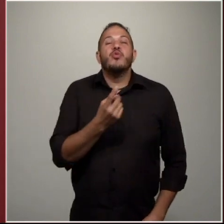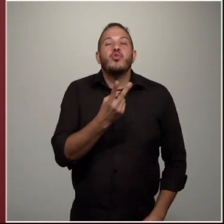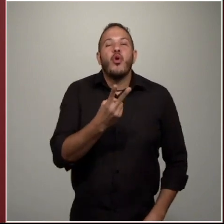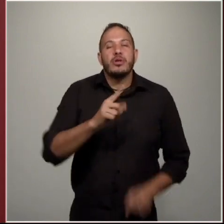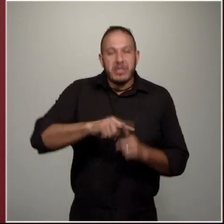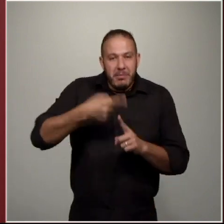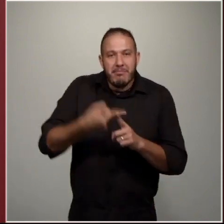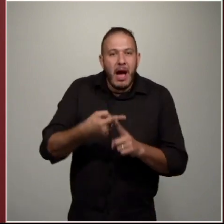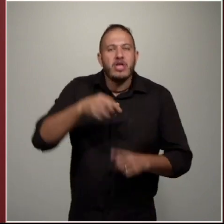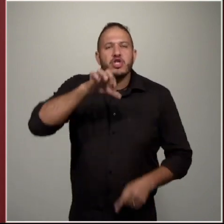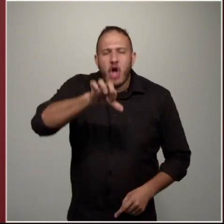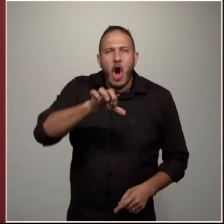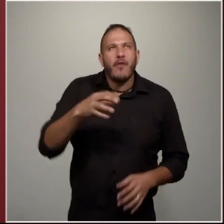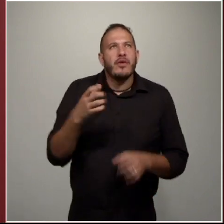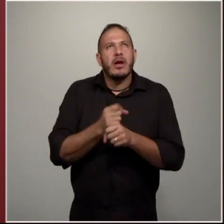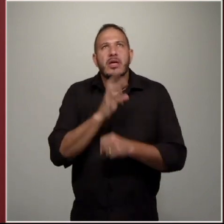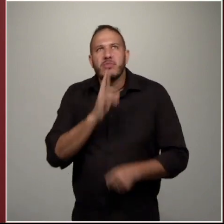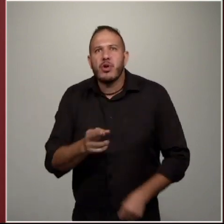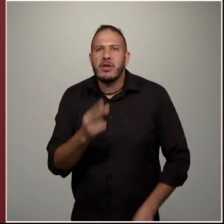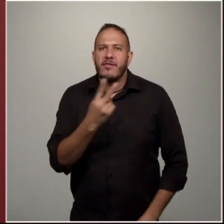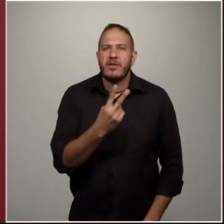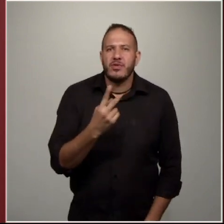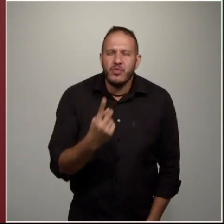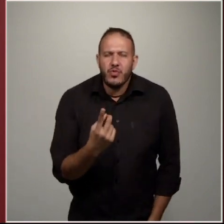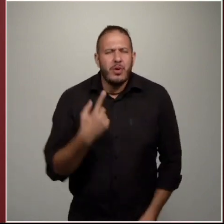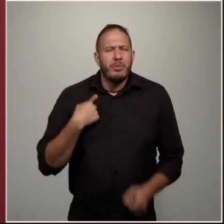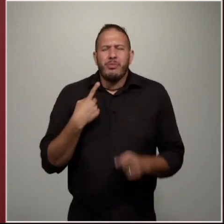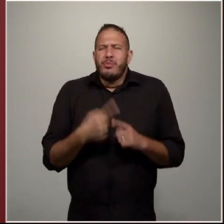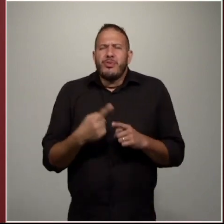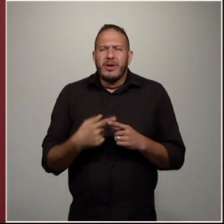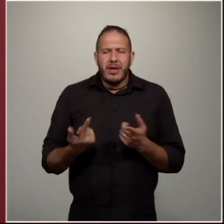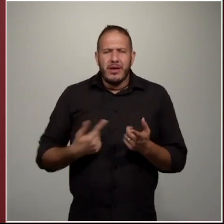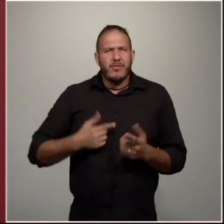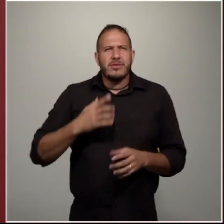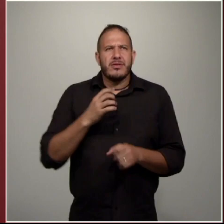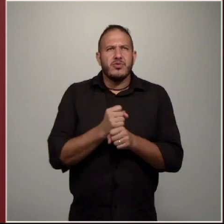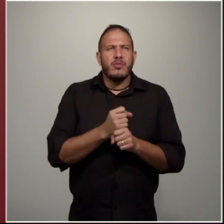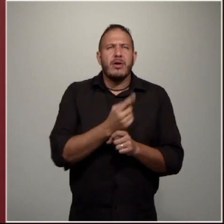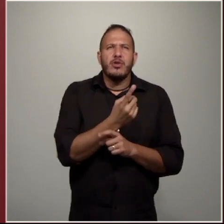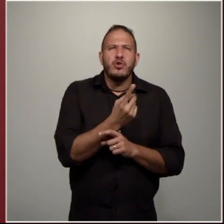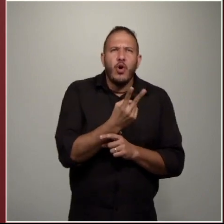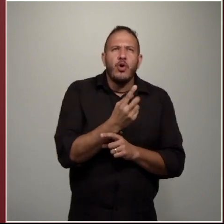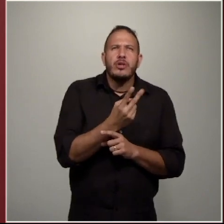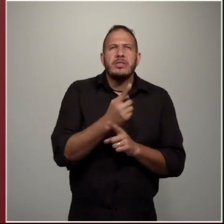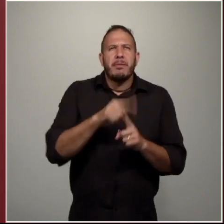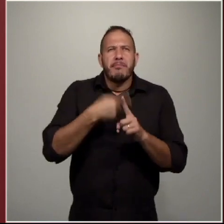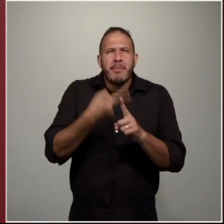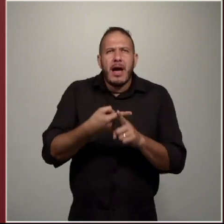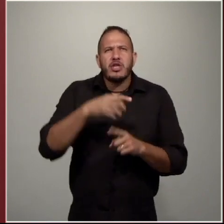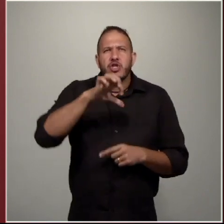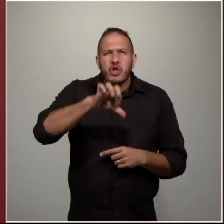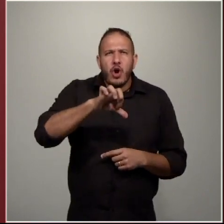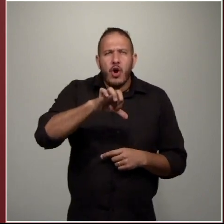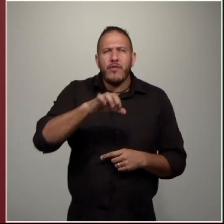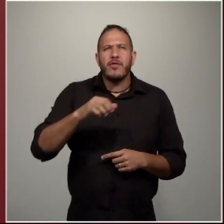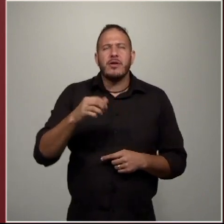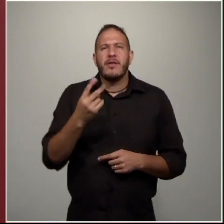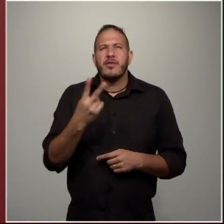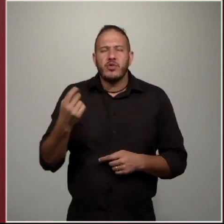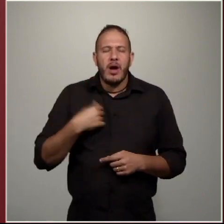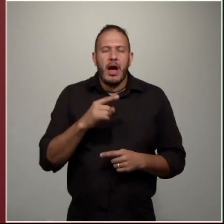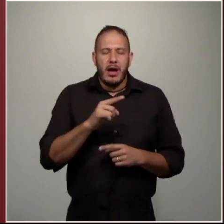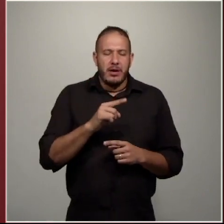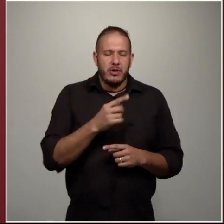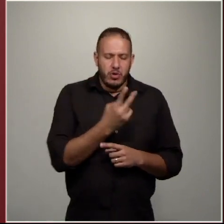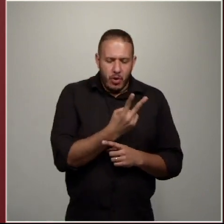9 vai dar 2016 quero é porque você só 12 mais nove e 12 mais nove da 11 você sobe